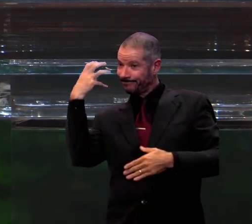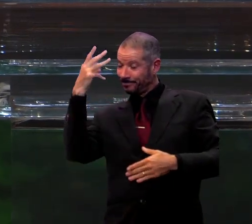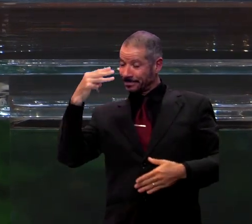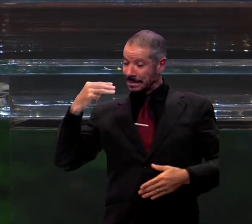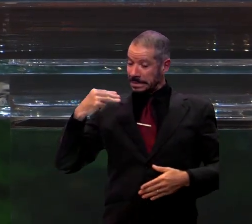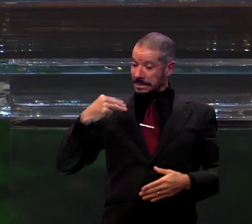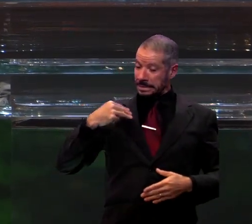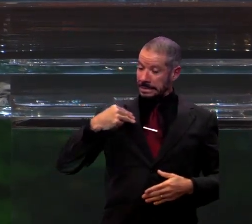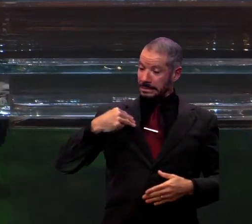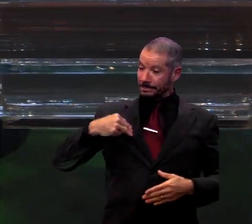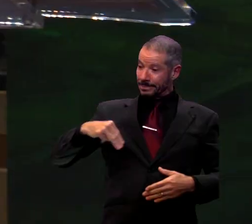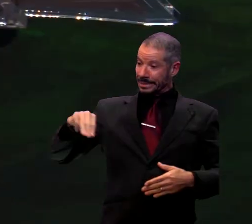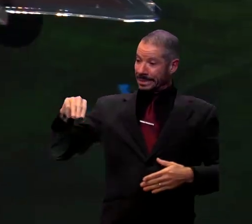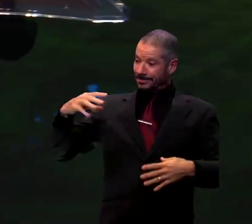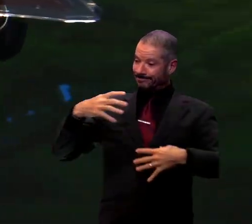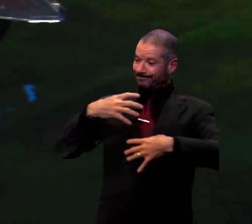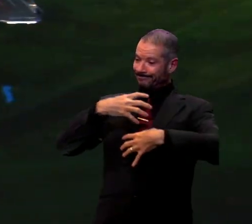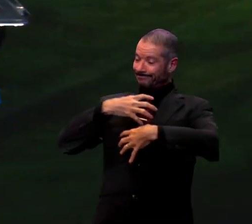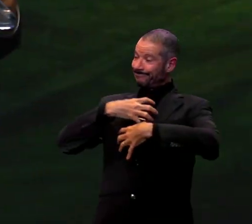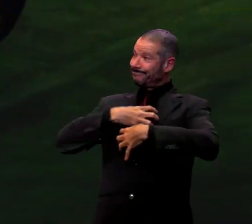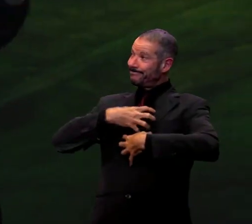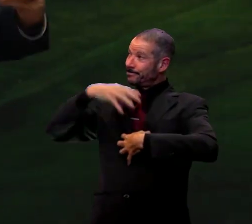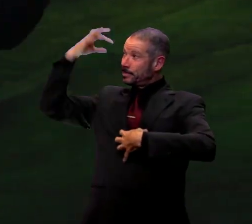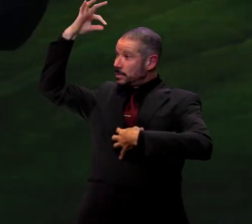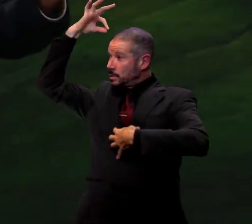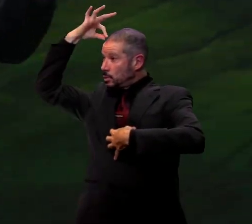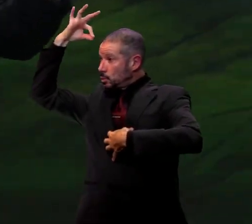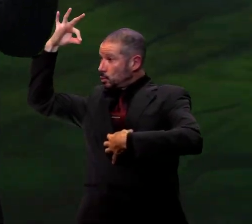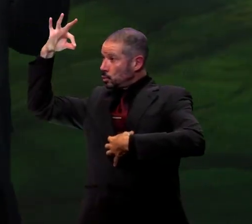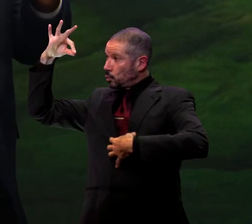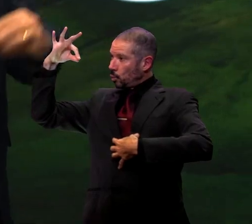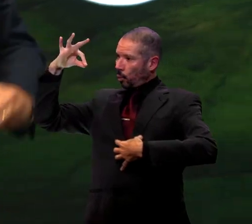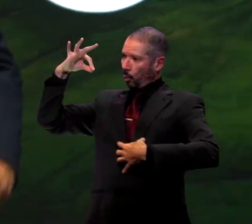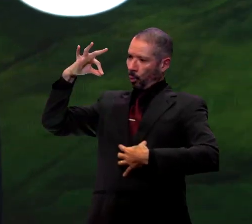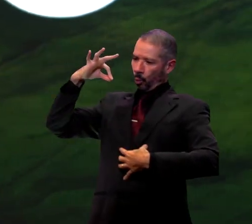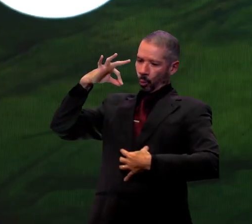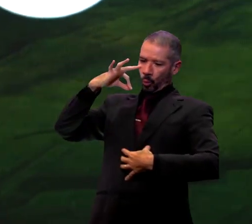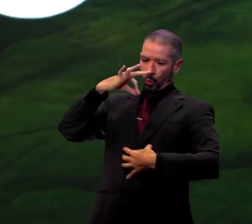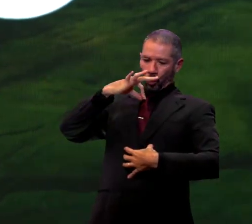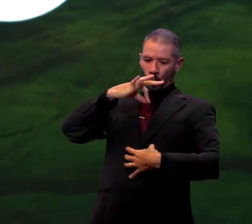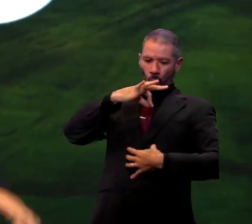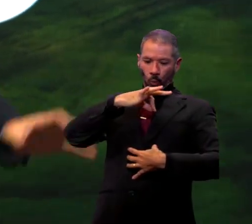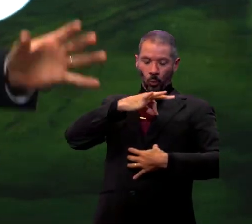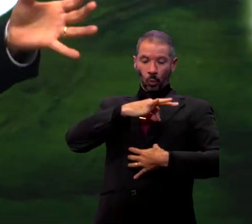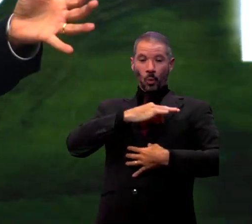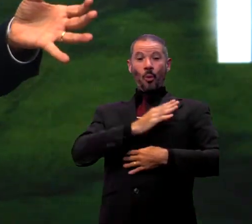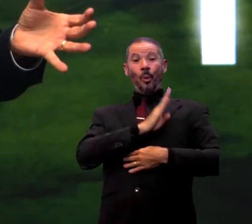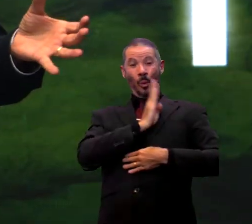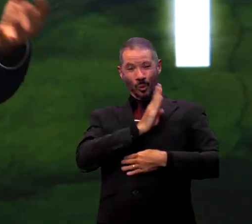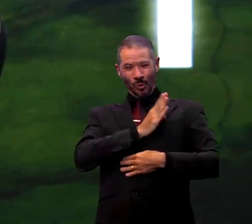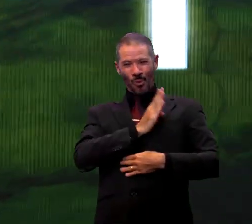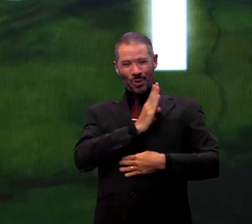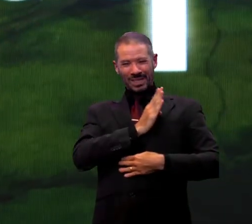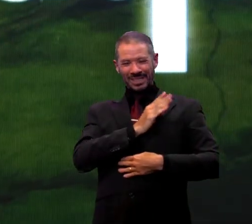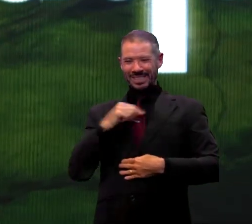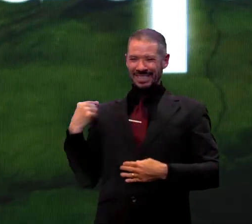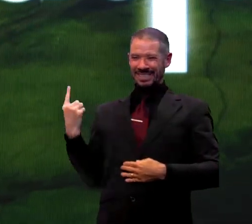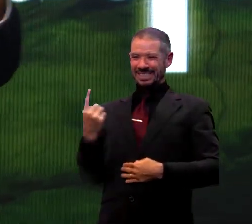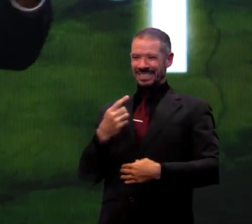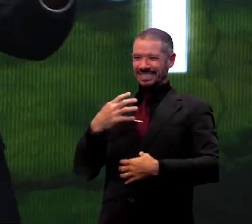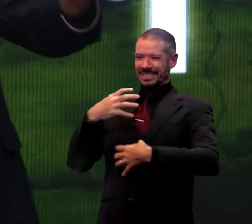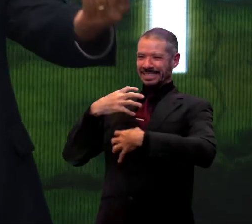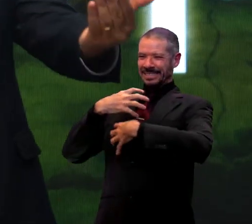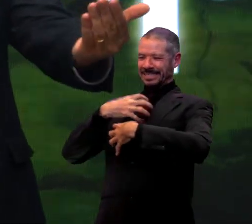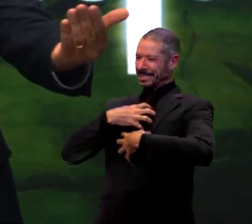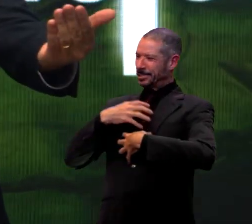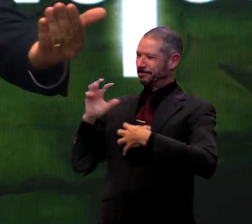sentimento santo que o Espírito põe no nosso coração. E quando a gente sente a dor